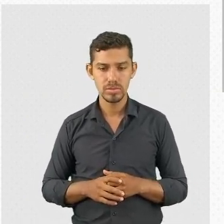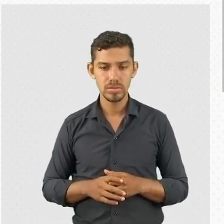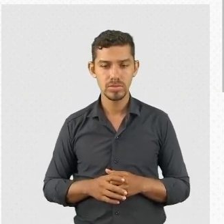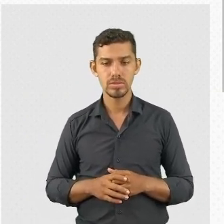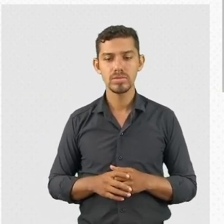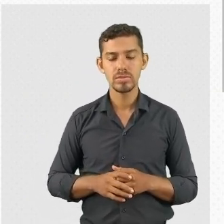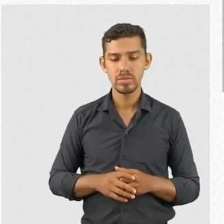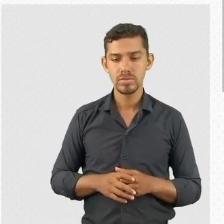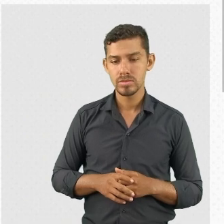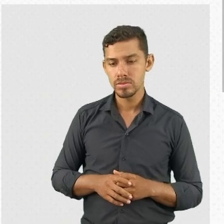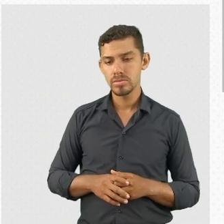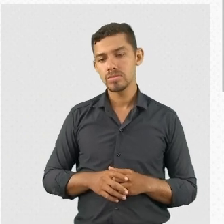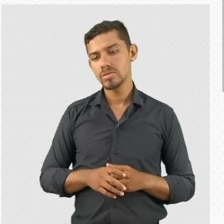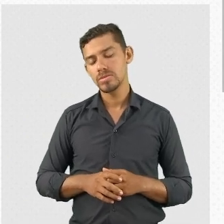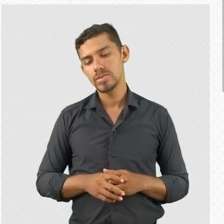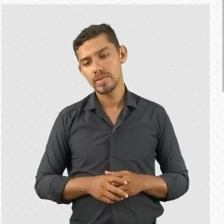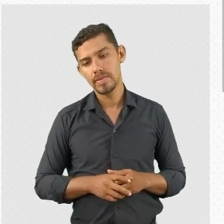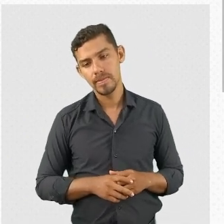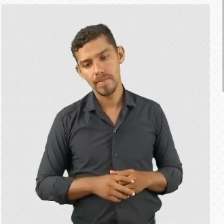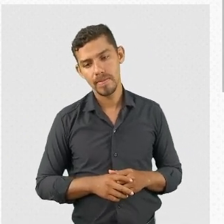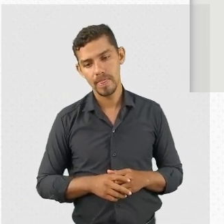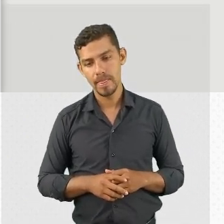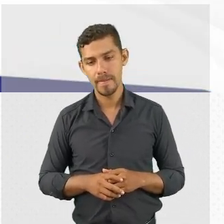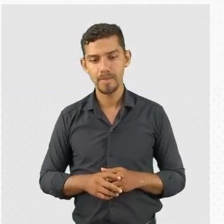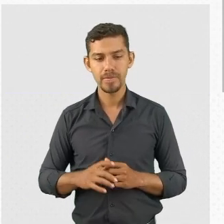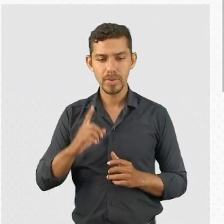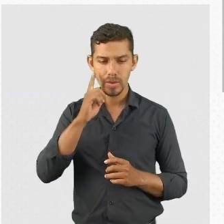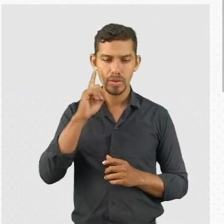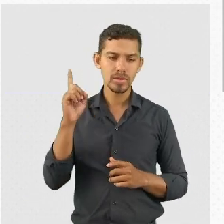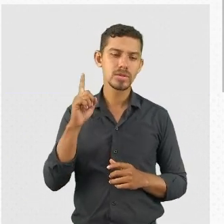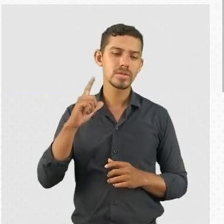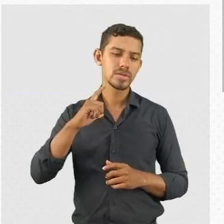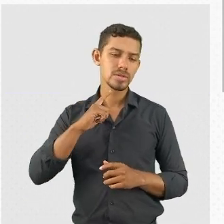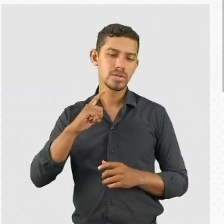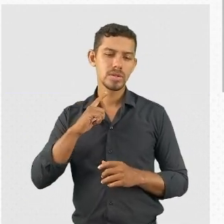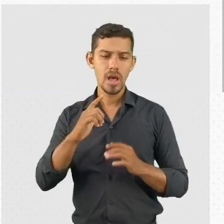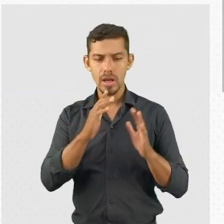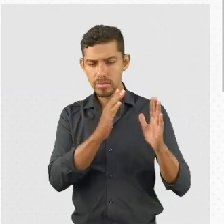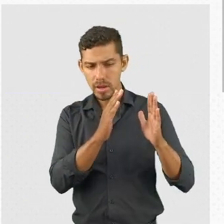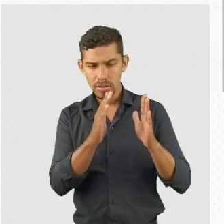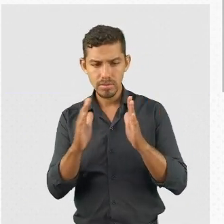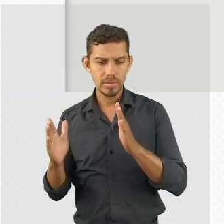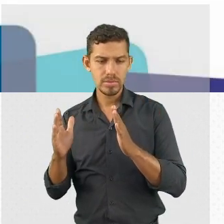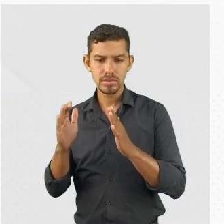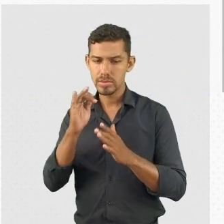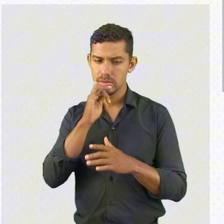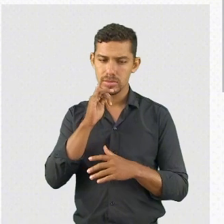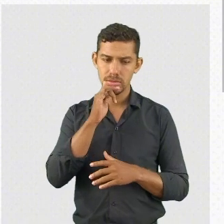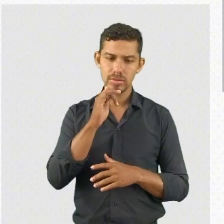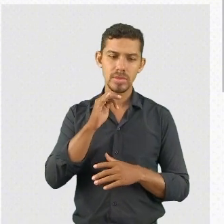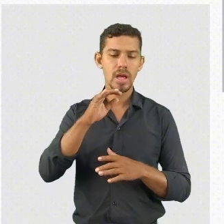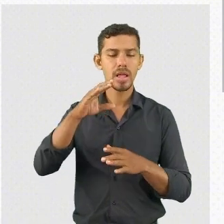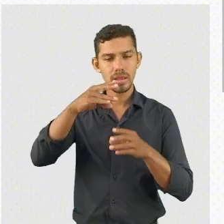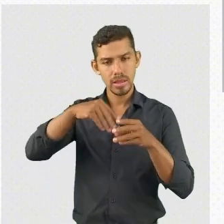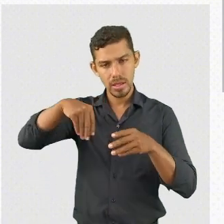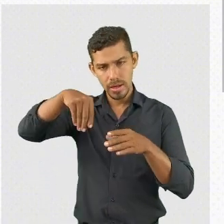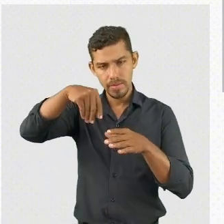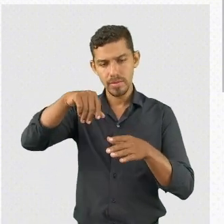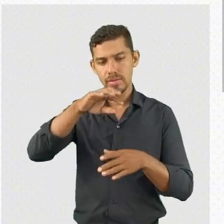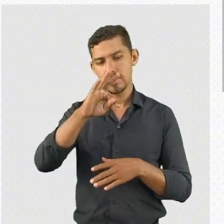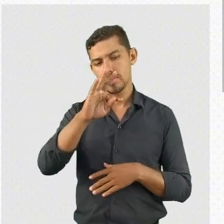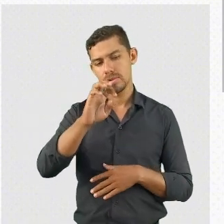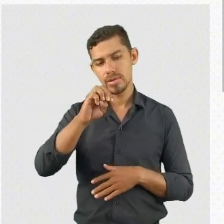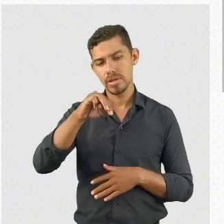Sicilian lemon. Então, você tem ali os passos para você temperar o